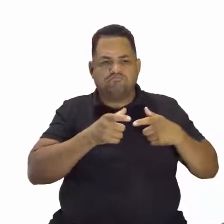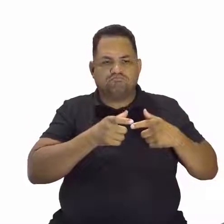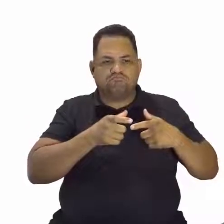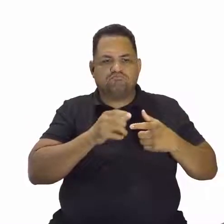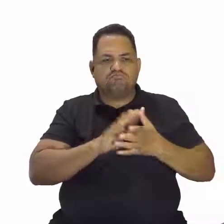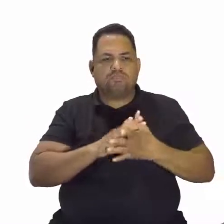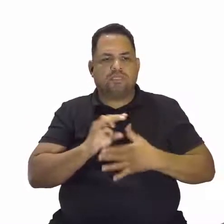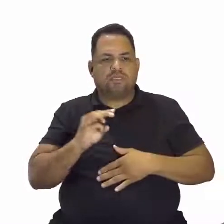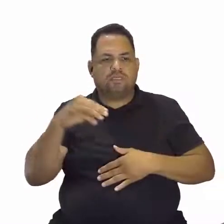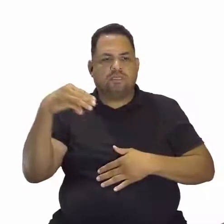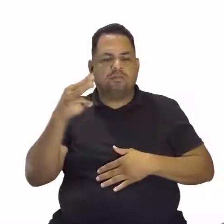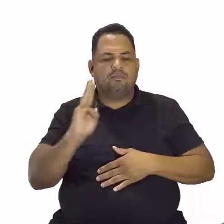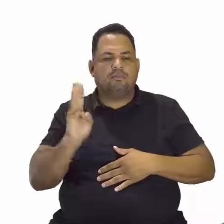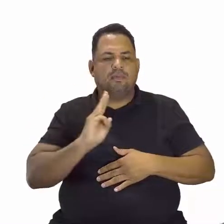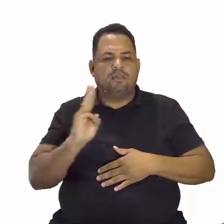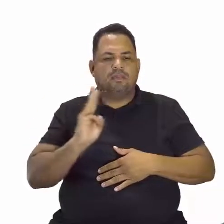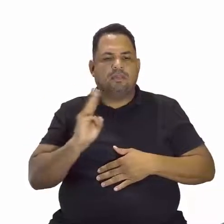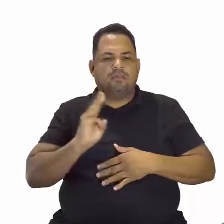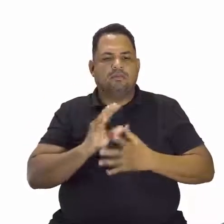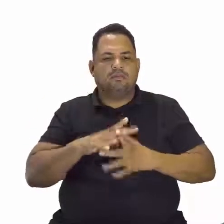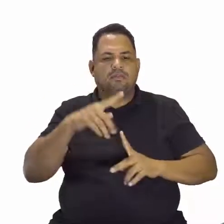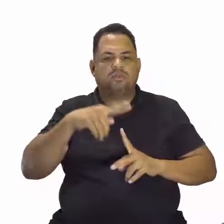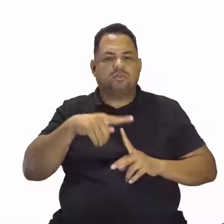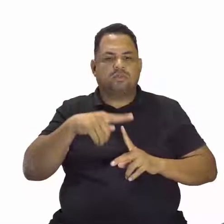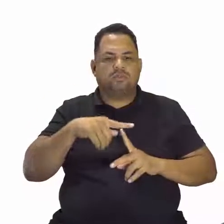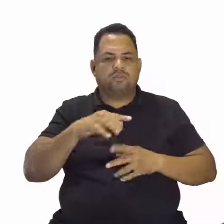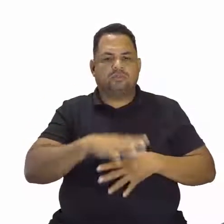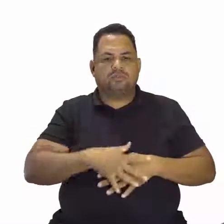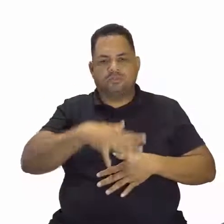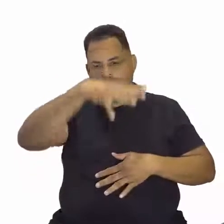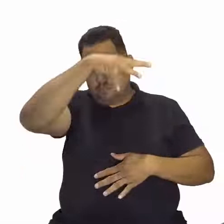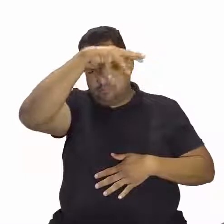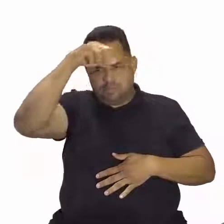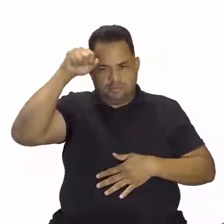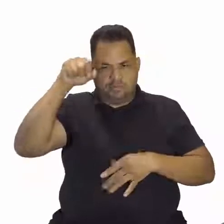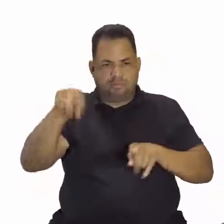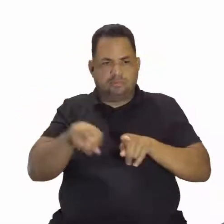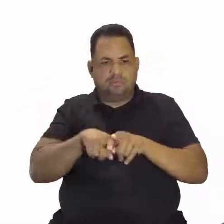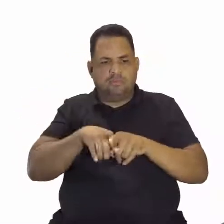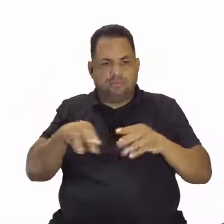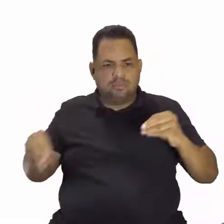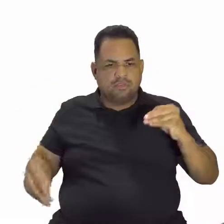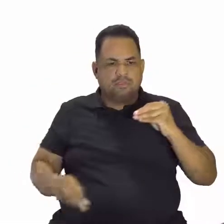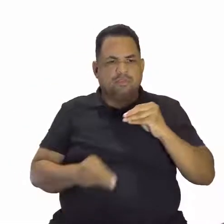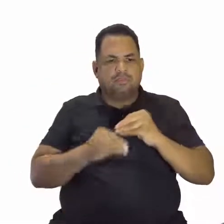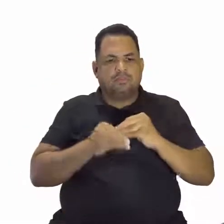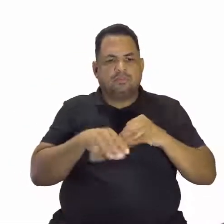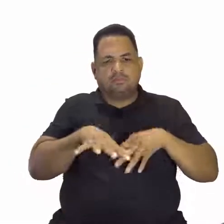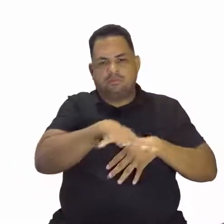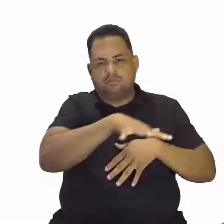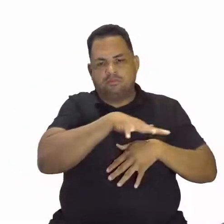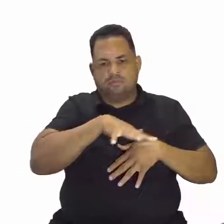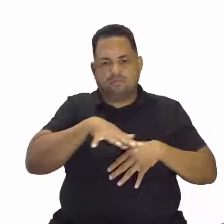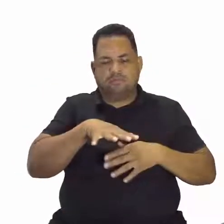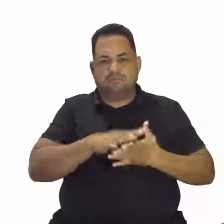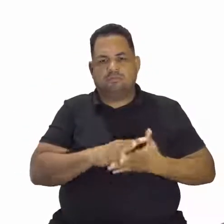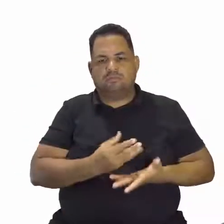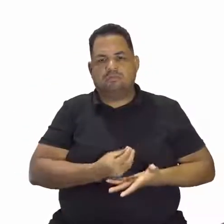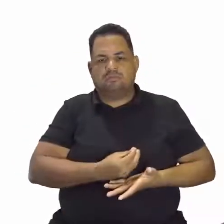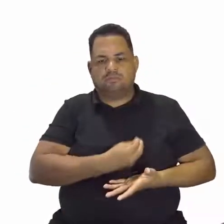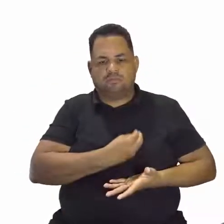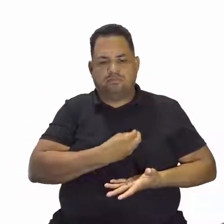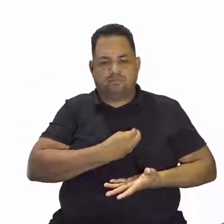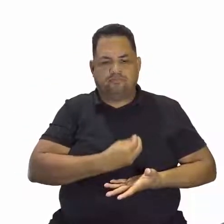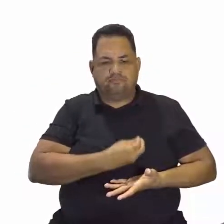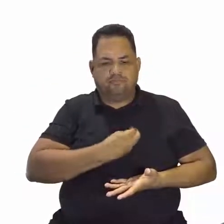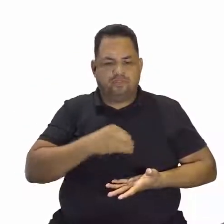do Maranhão, Tocantins e Mato Grosso. Inclui também zonas de transição com os biomas vizinhos,